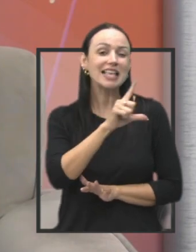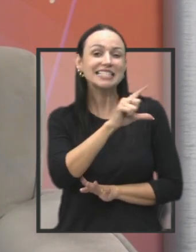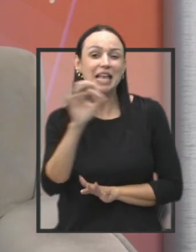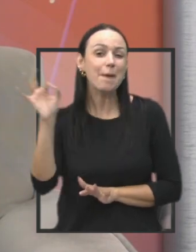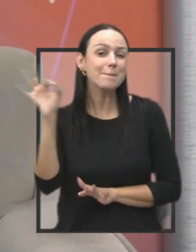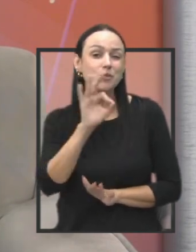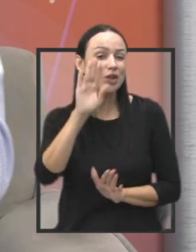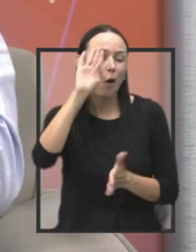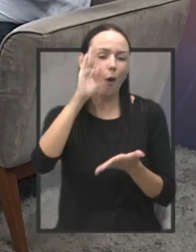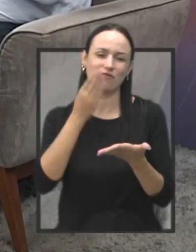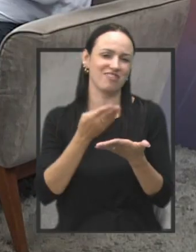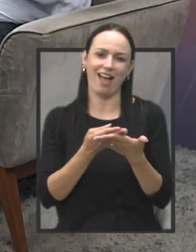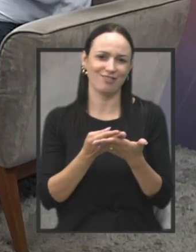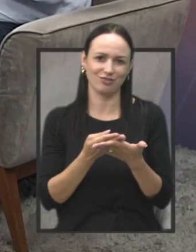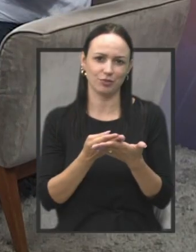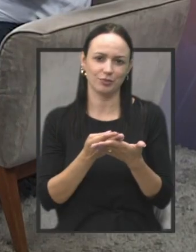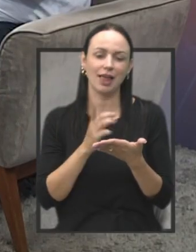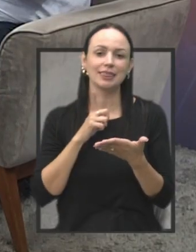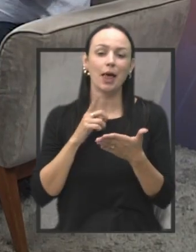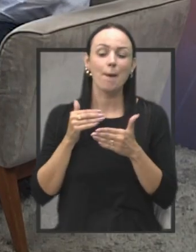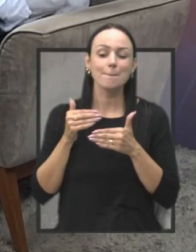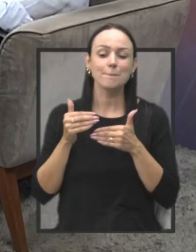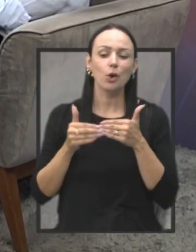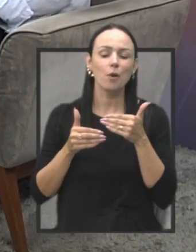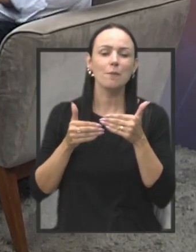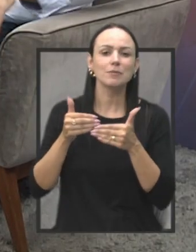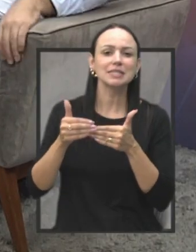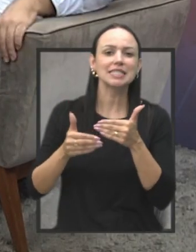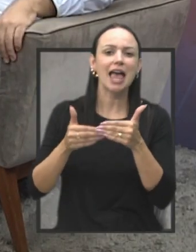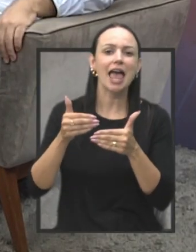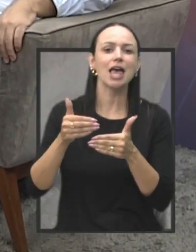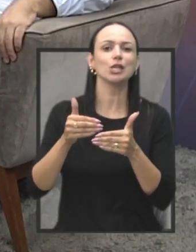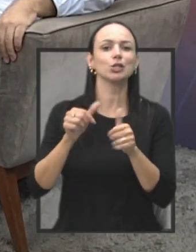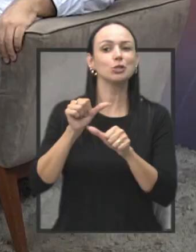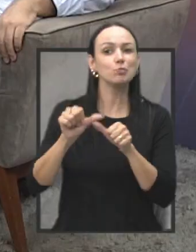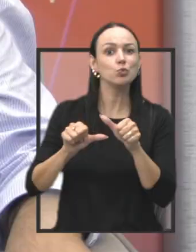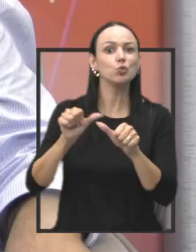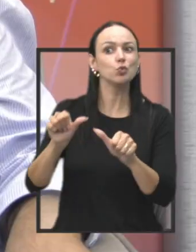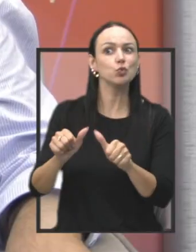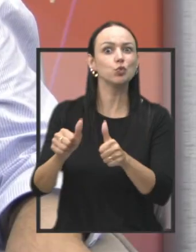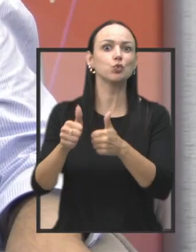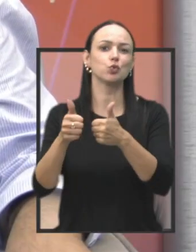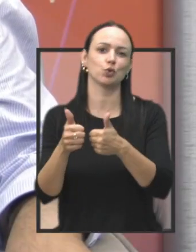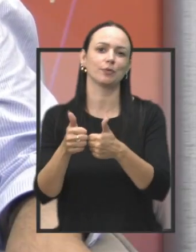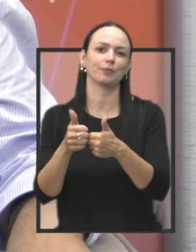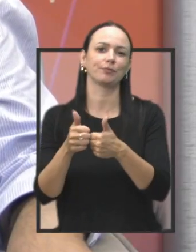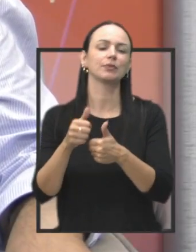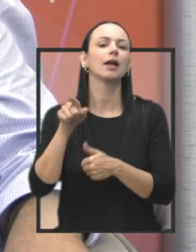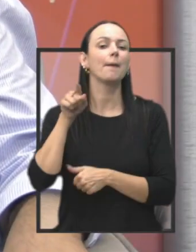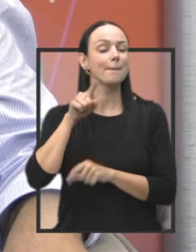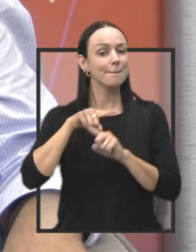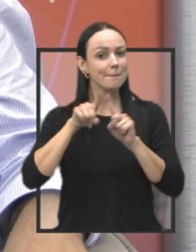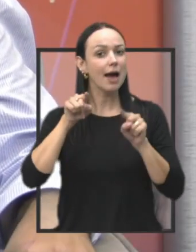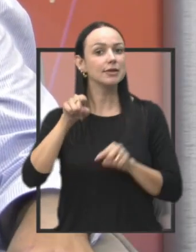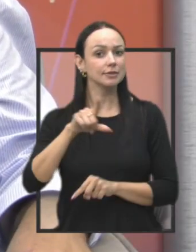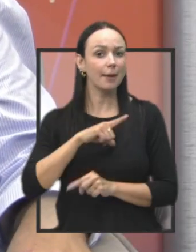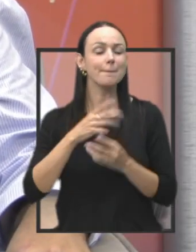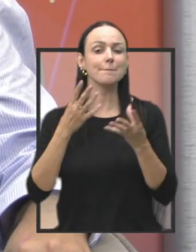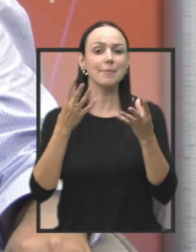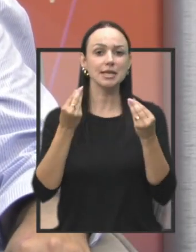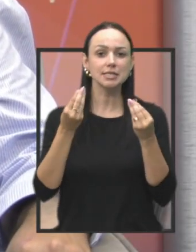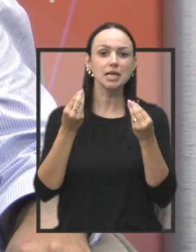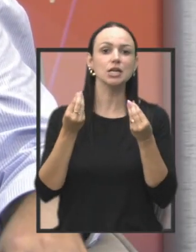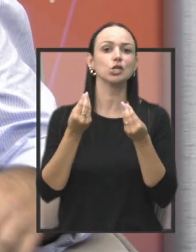100% confiável. Isso ainda está num processo de aprimoramento. Exatamente. Mas vem bastante informação que